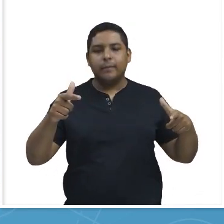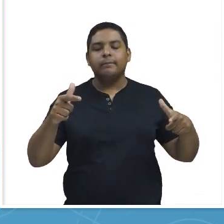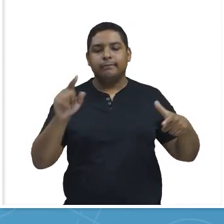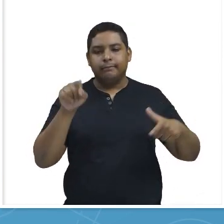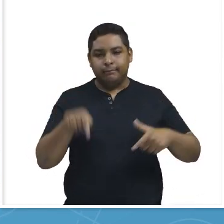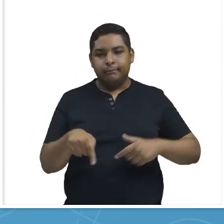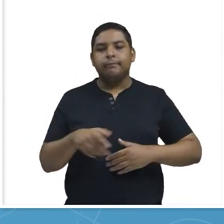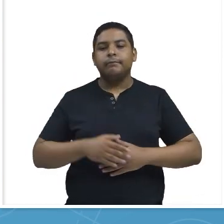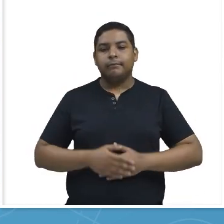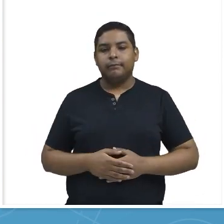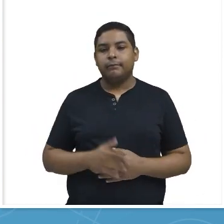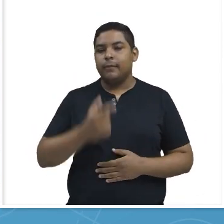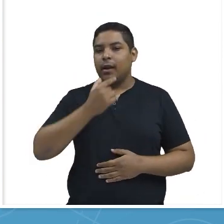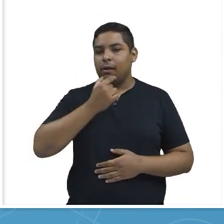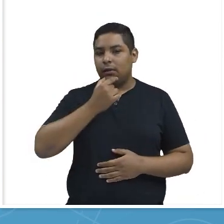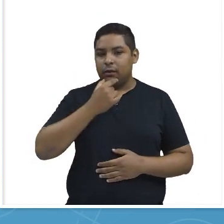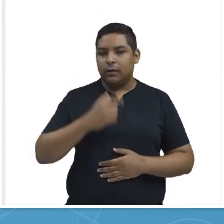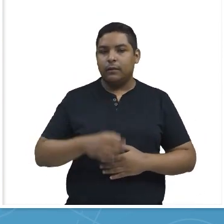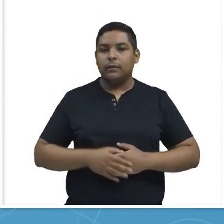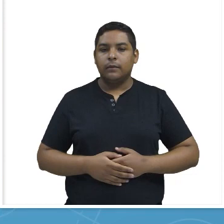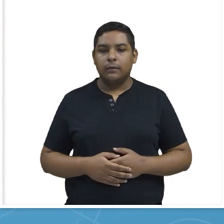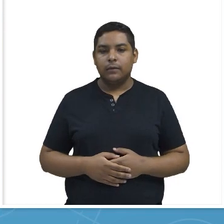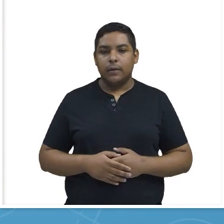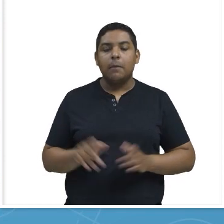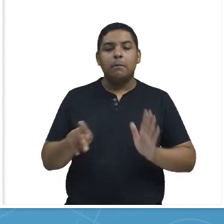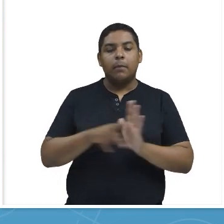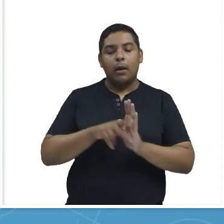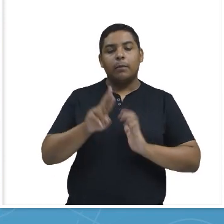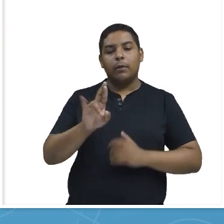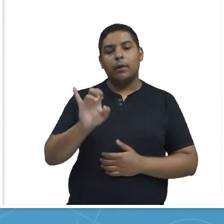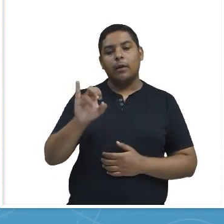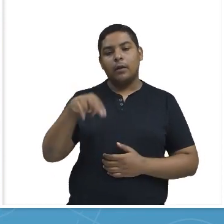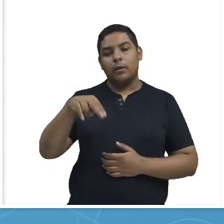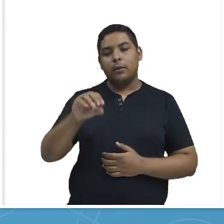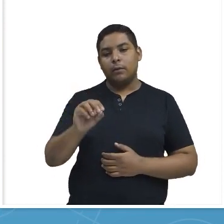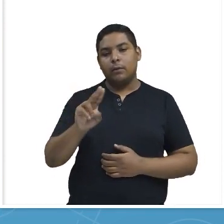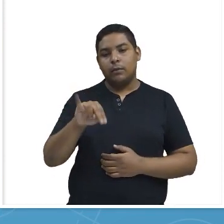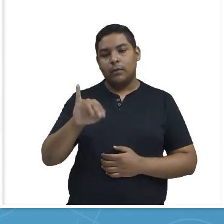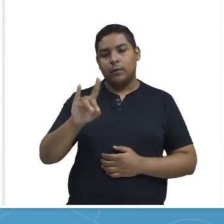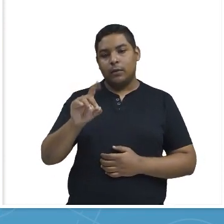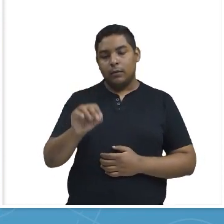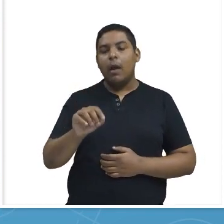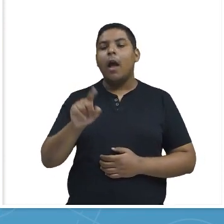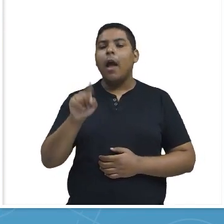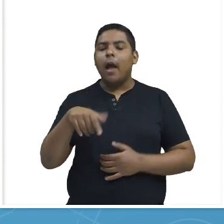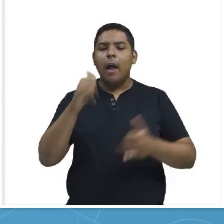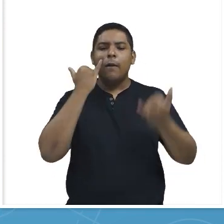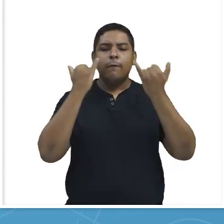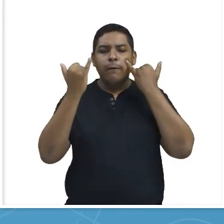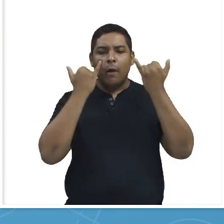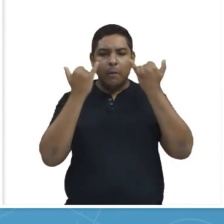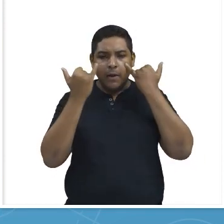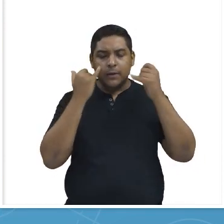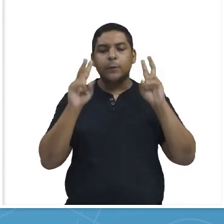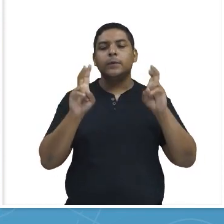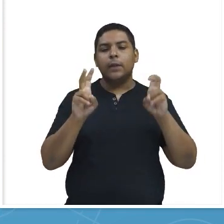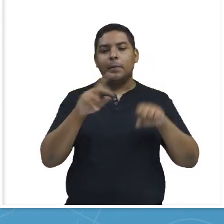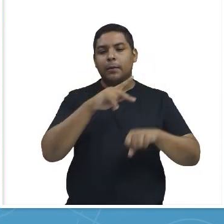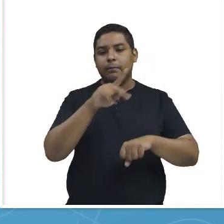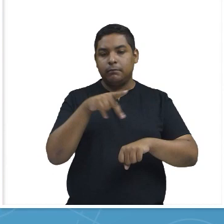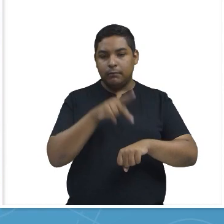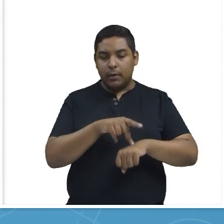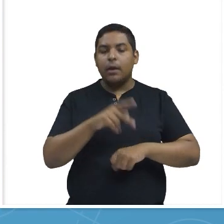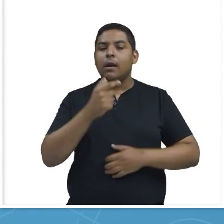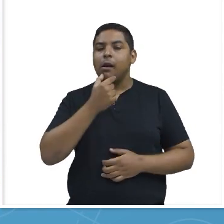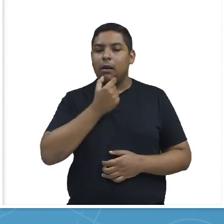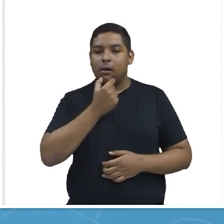Kingdom, que é do Reino Unido. Tudo bem? Então, pequenas informações sobre este país. Agora